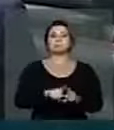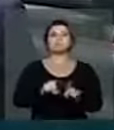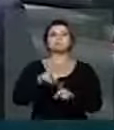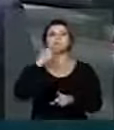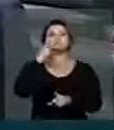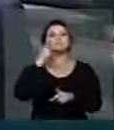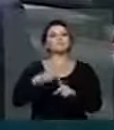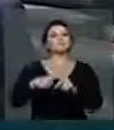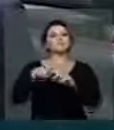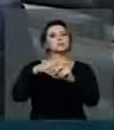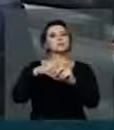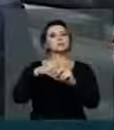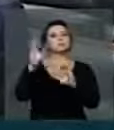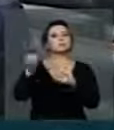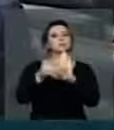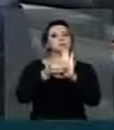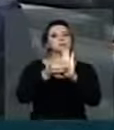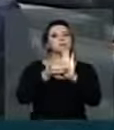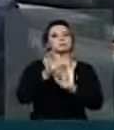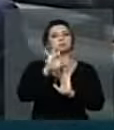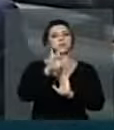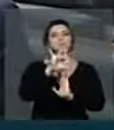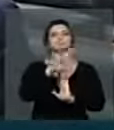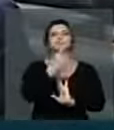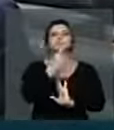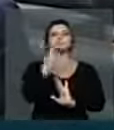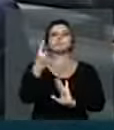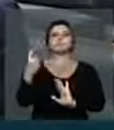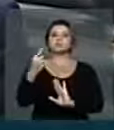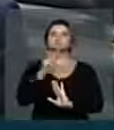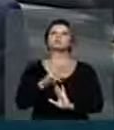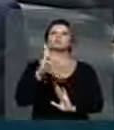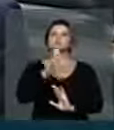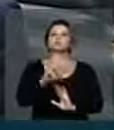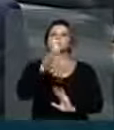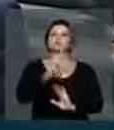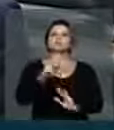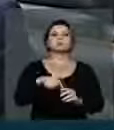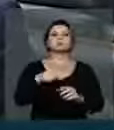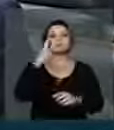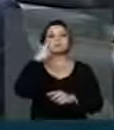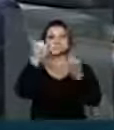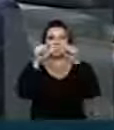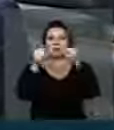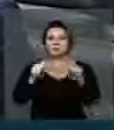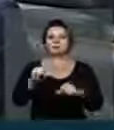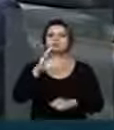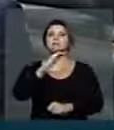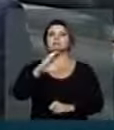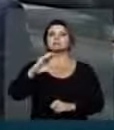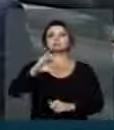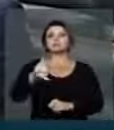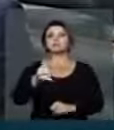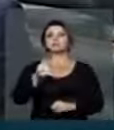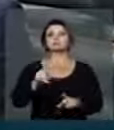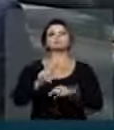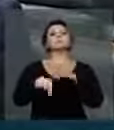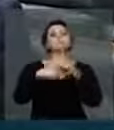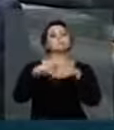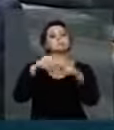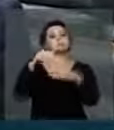no que se refere às emendas individuais, seja urgentemente apreciado pela Comissão de Justiça, para em seguida Sua